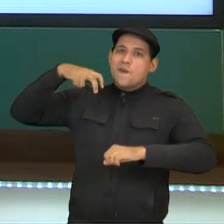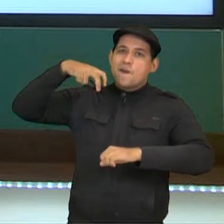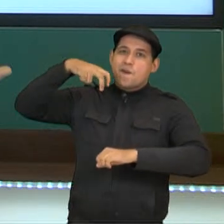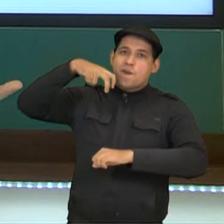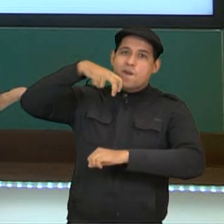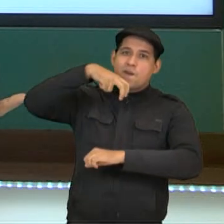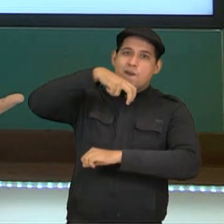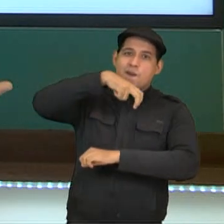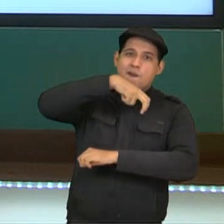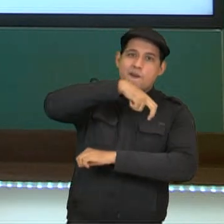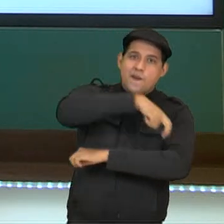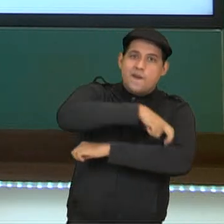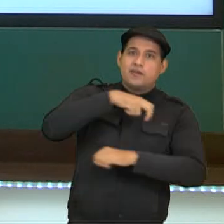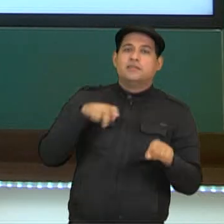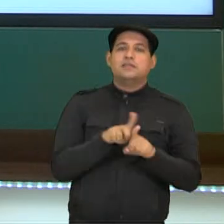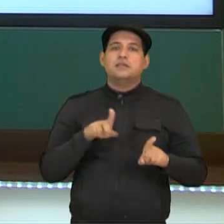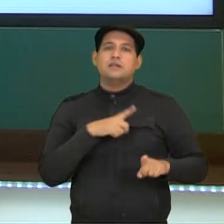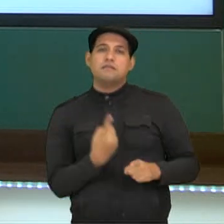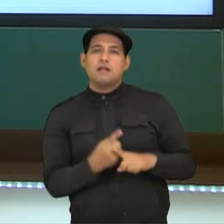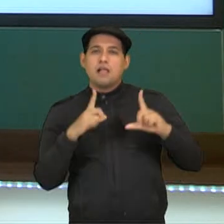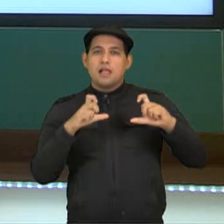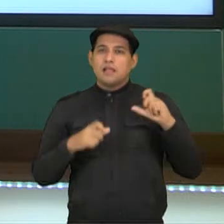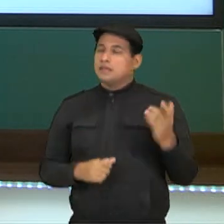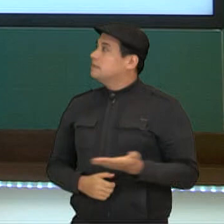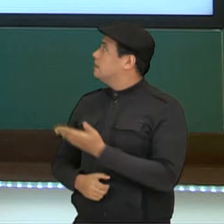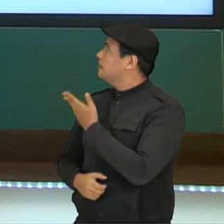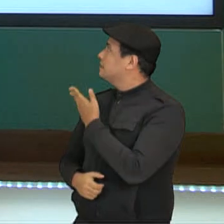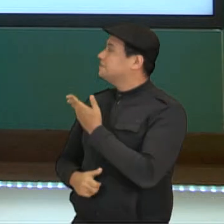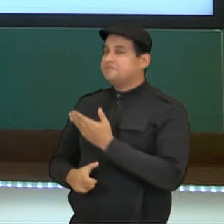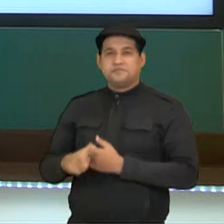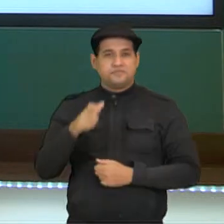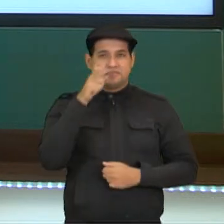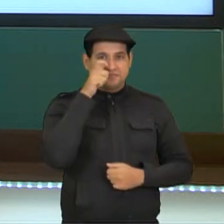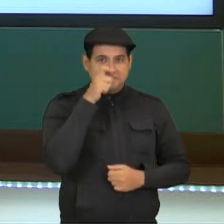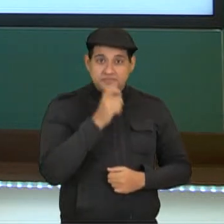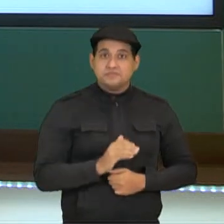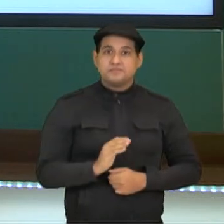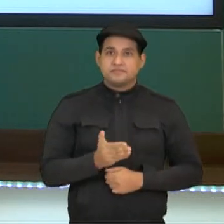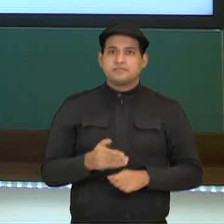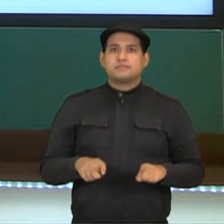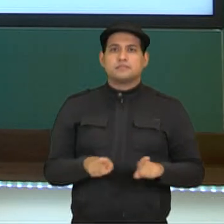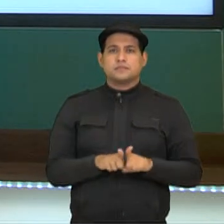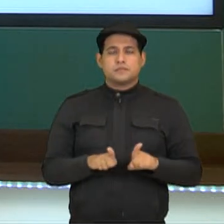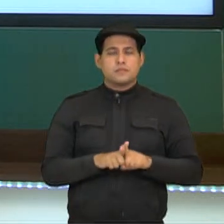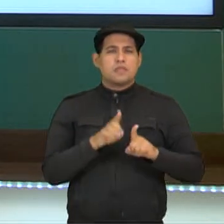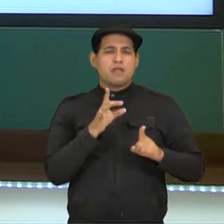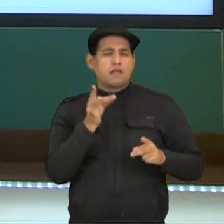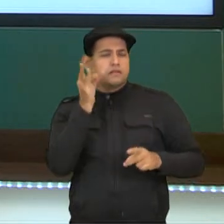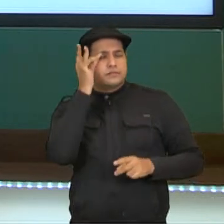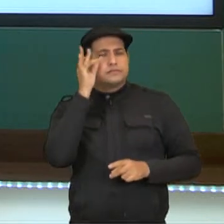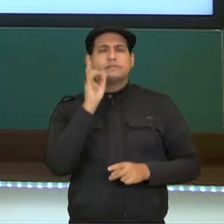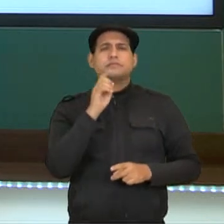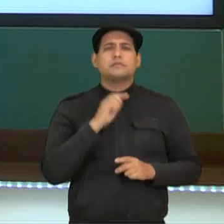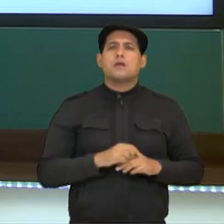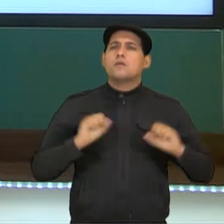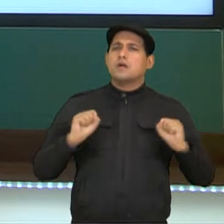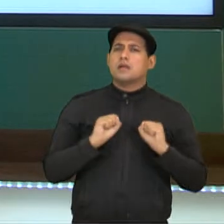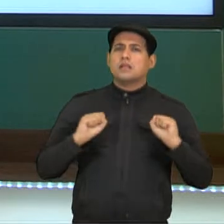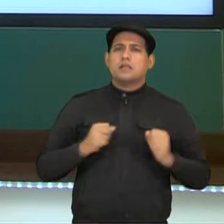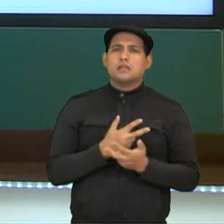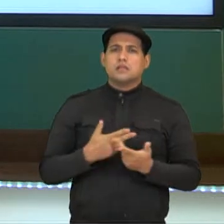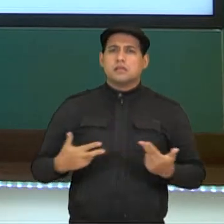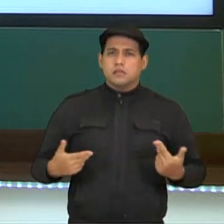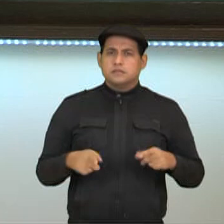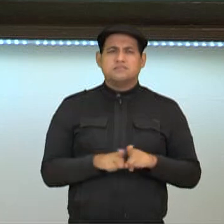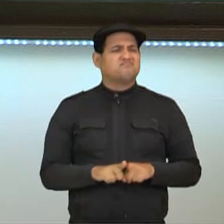salto de atletismo paralímpico, mas achei a imagem bem interessante para a gente fixar ali a questão do atletismo. Quando a gente fala às vezes